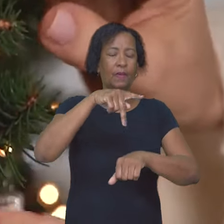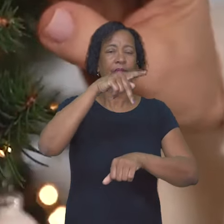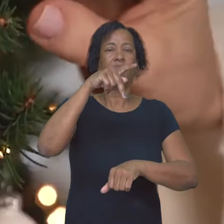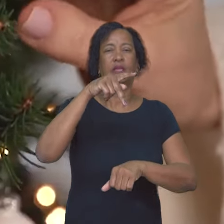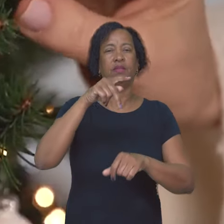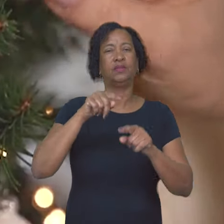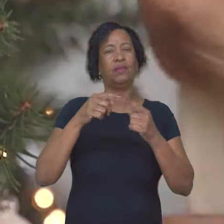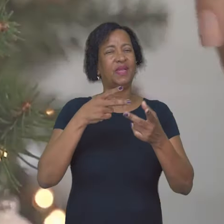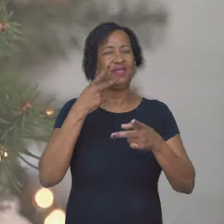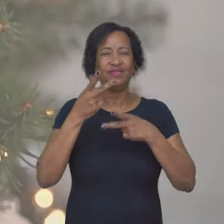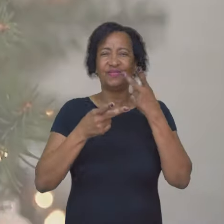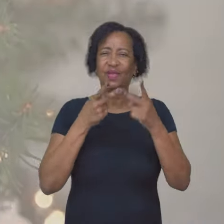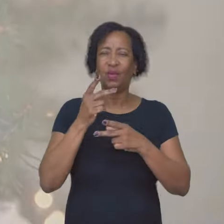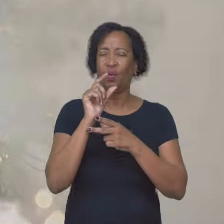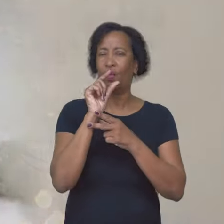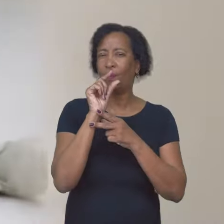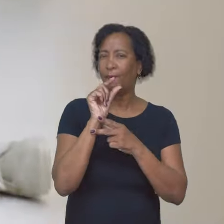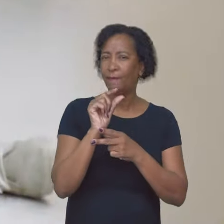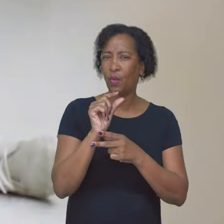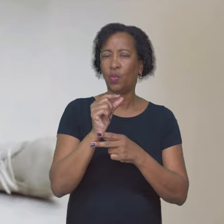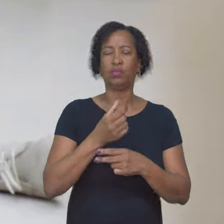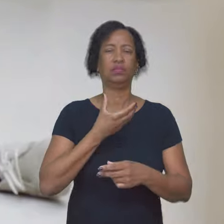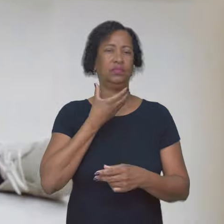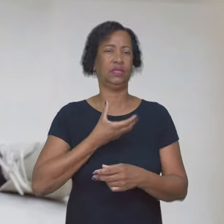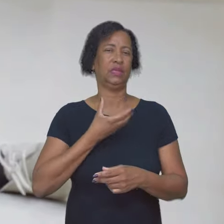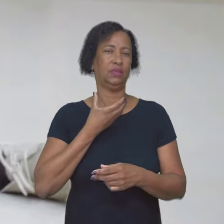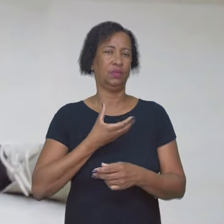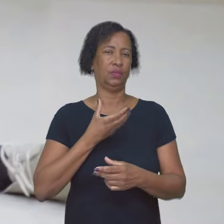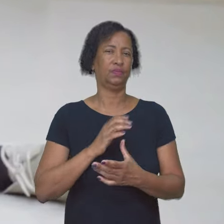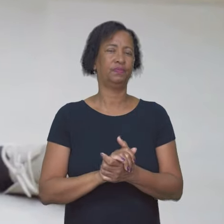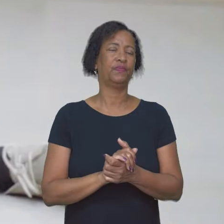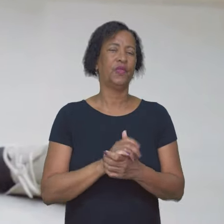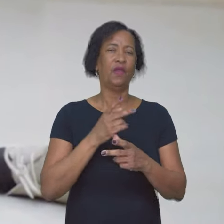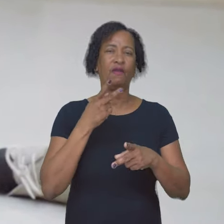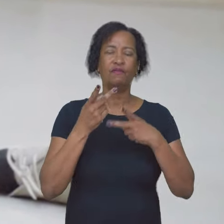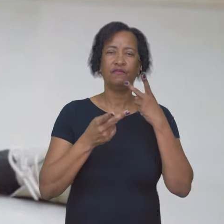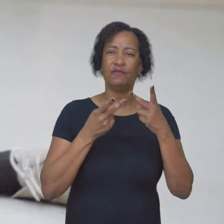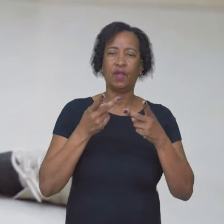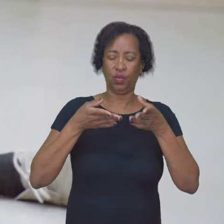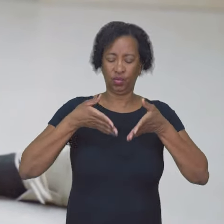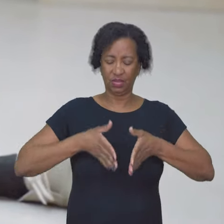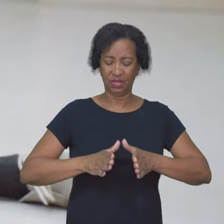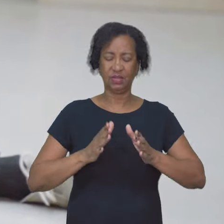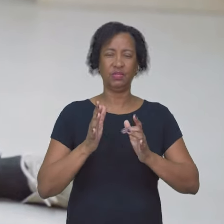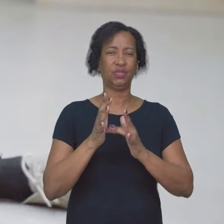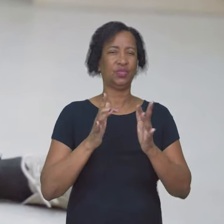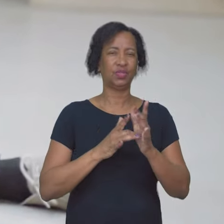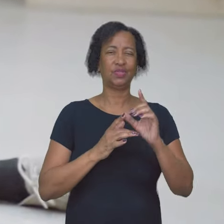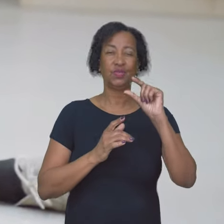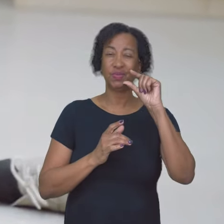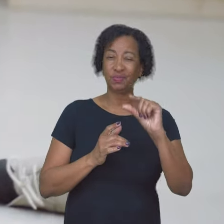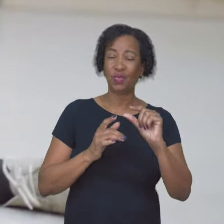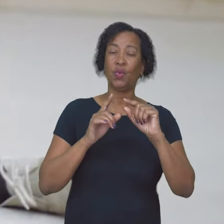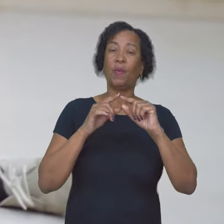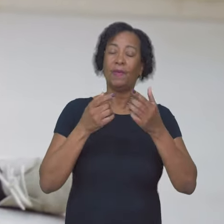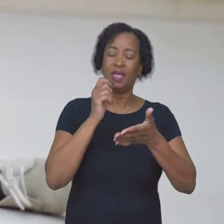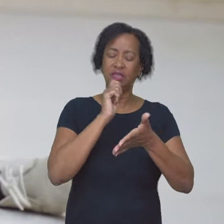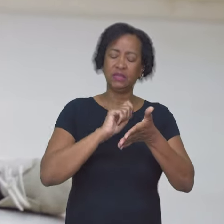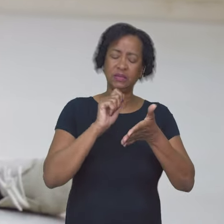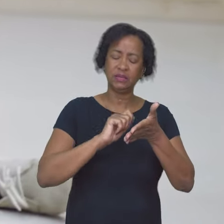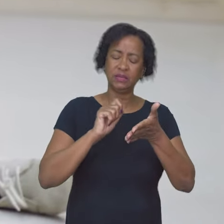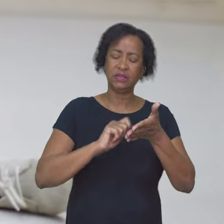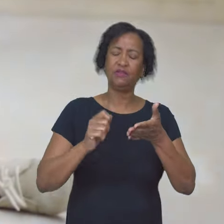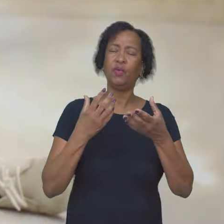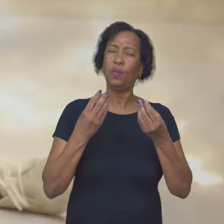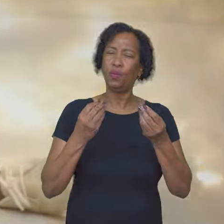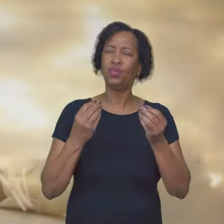falaram muito sobre sobre o Natal eles não falaram muito sobre o nascimento de Jesus Mas em compensação escreveram muito